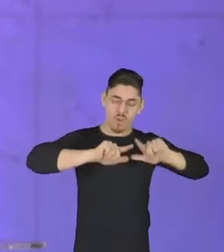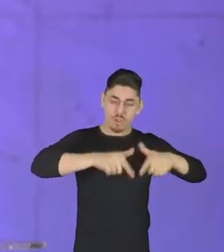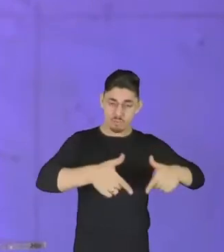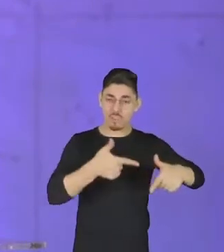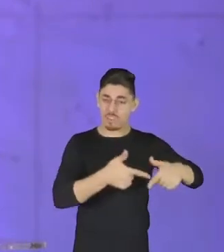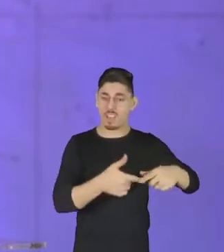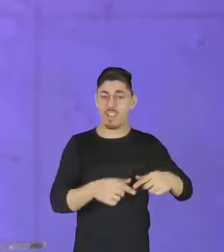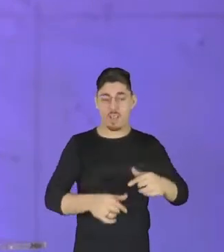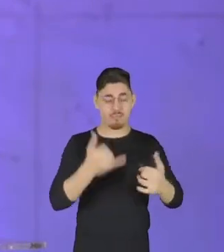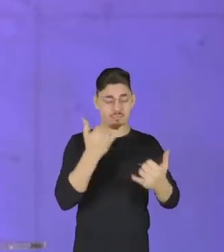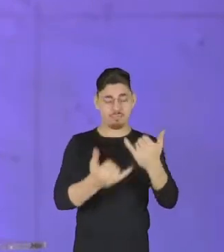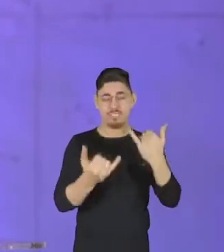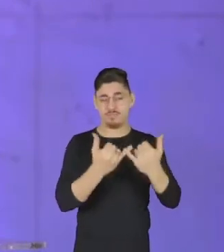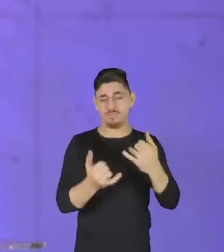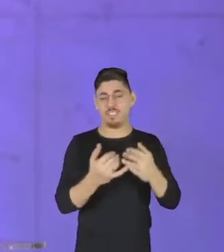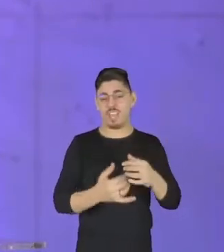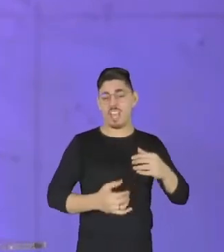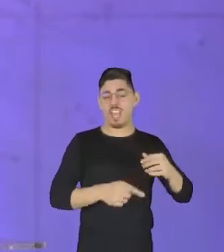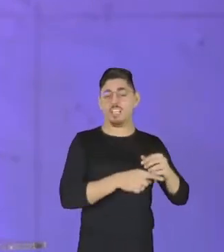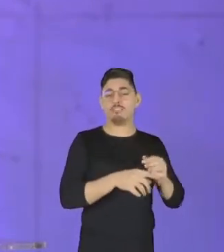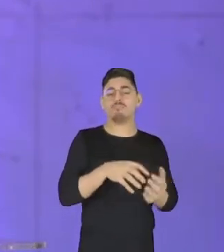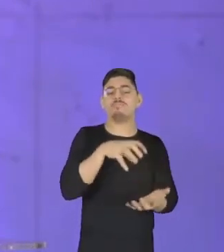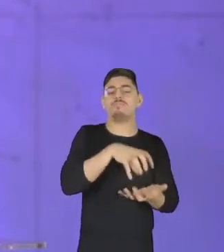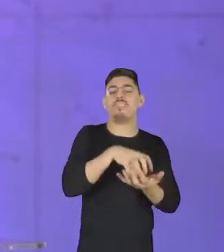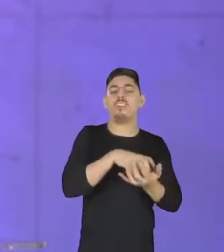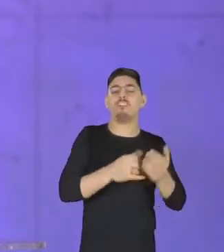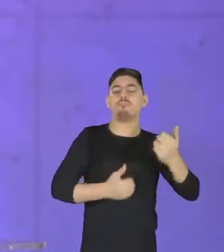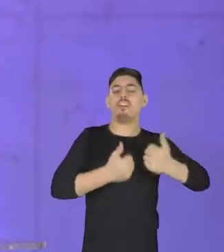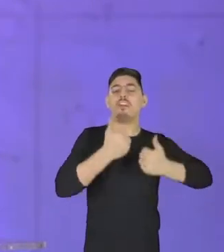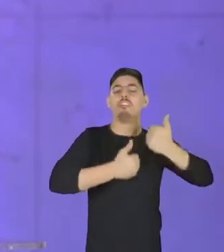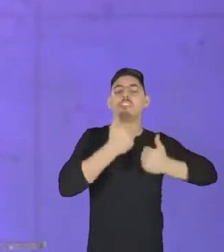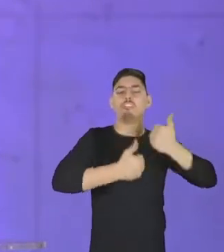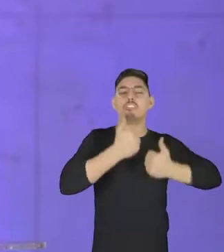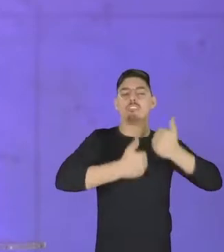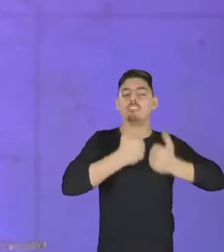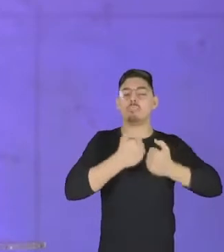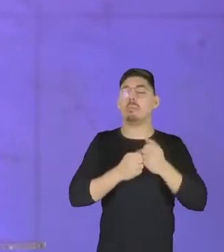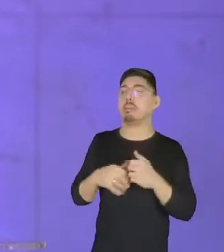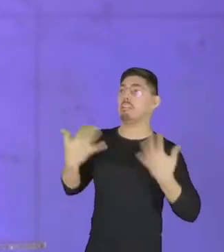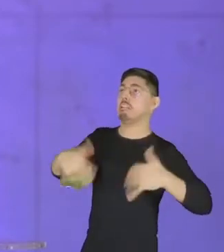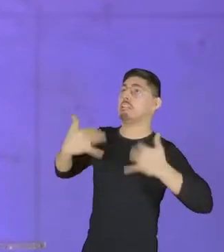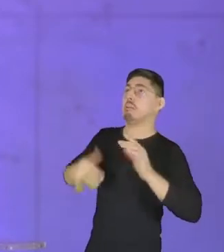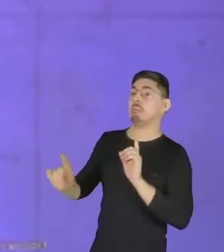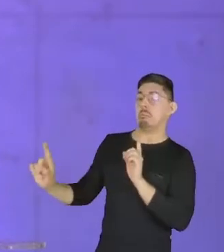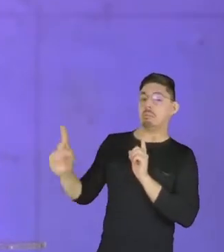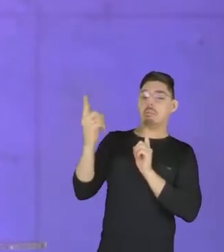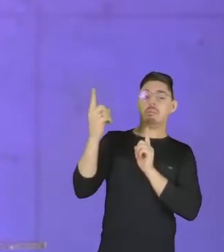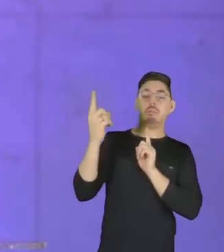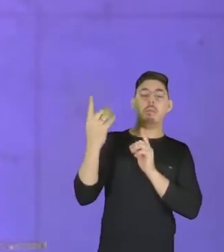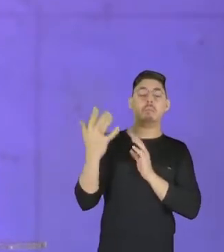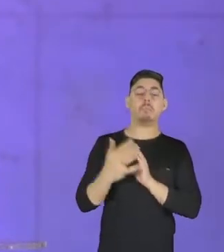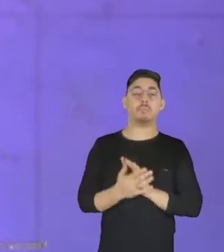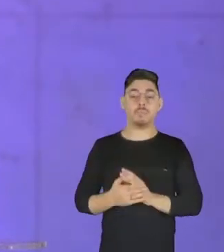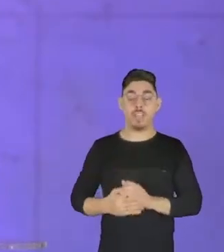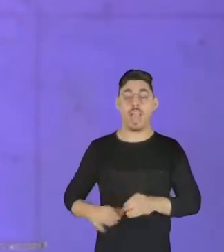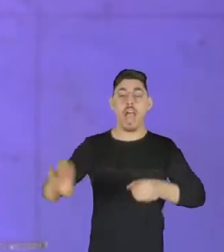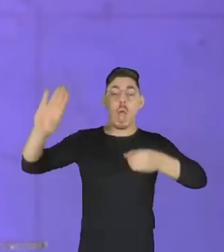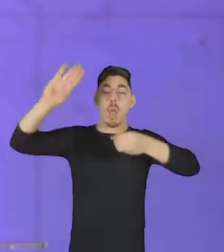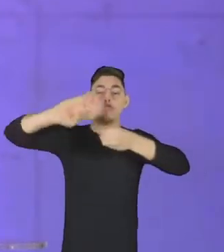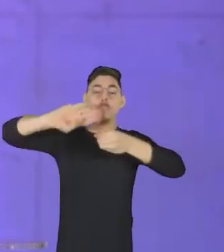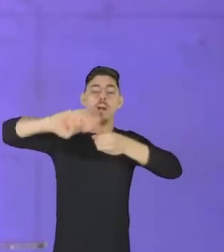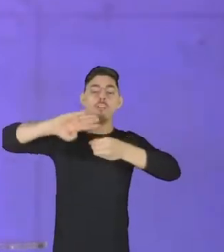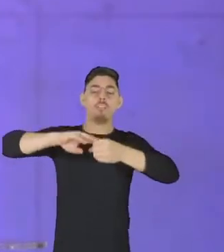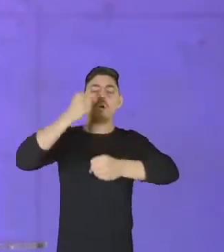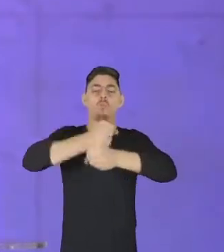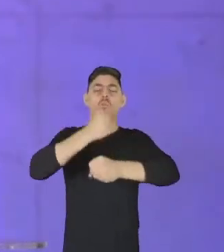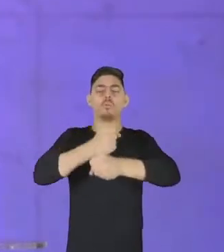da Série D que fica intimidado ao enfrentar os grandes. Babilônia construiu